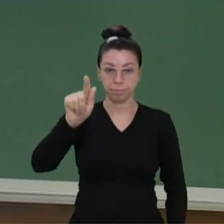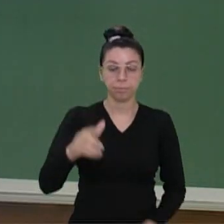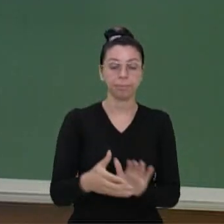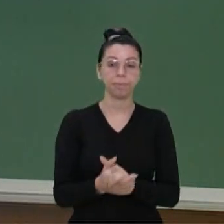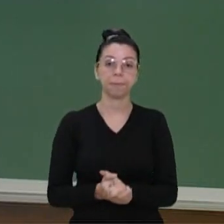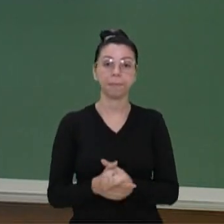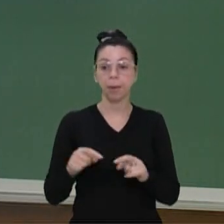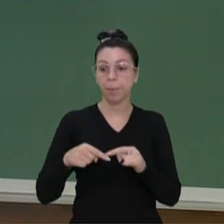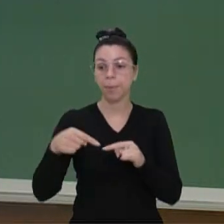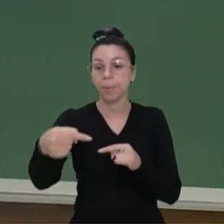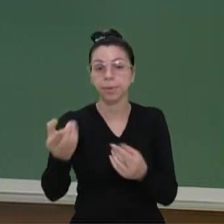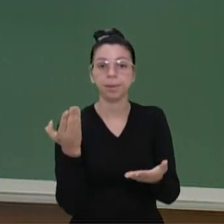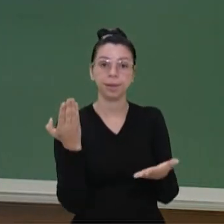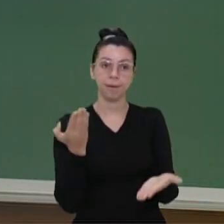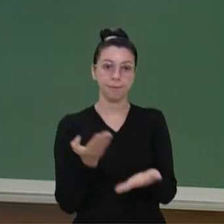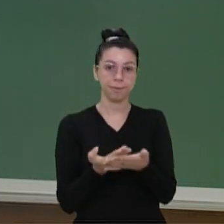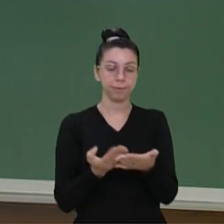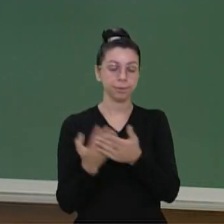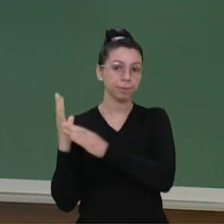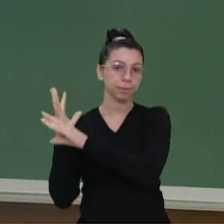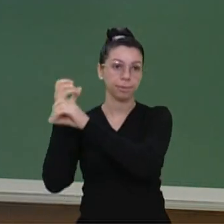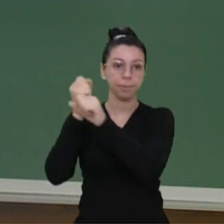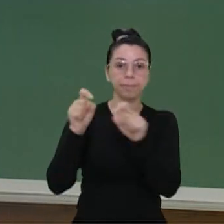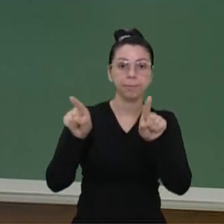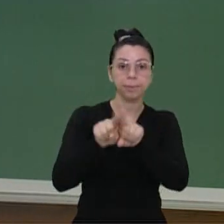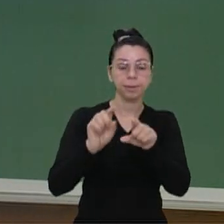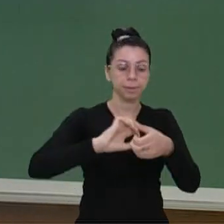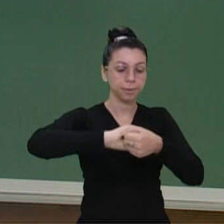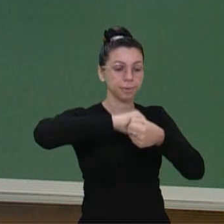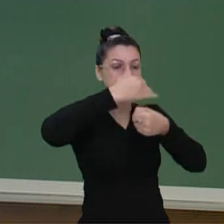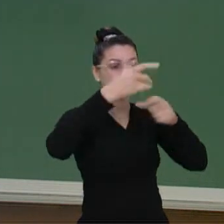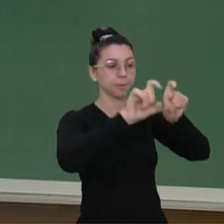próxima aula a gente vai fazer retomada também, mas da equação exponencial. Então